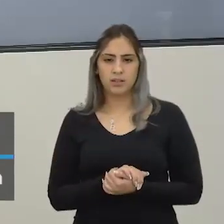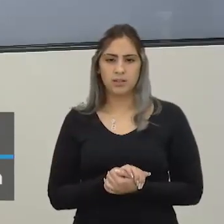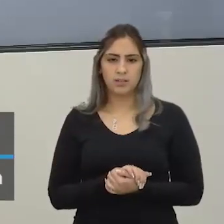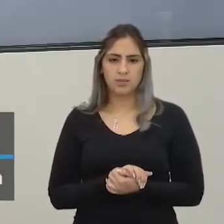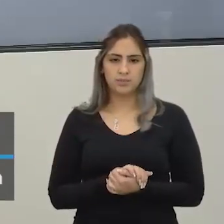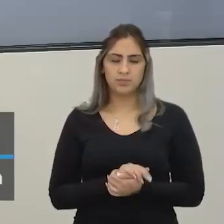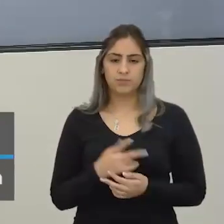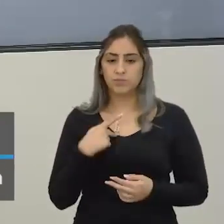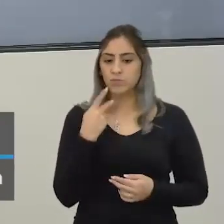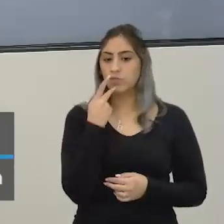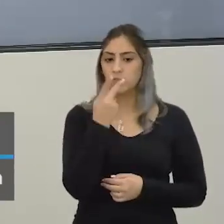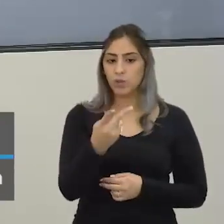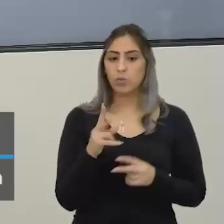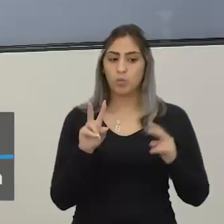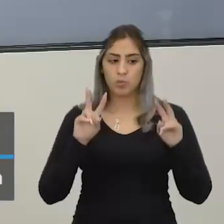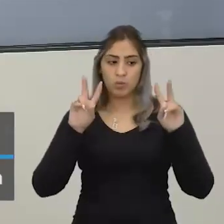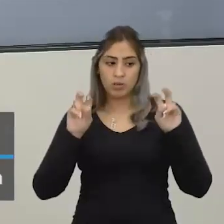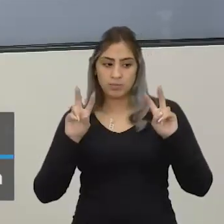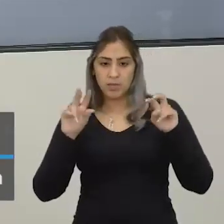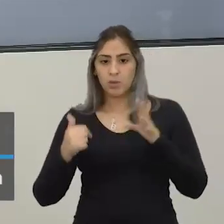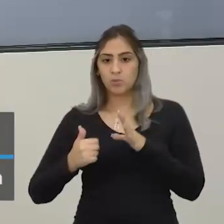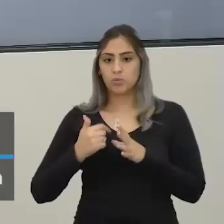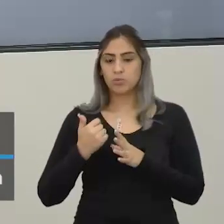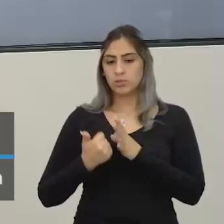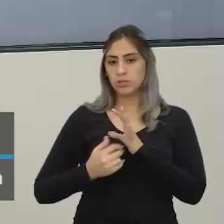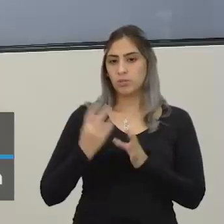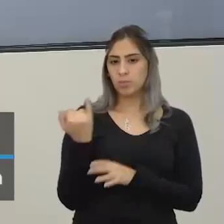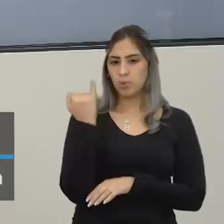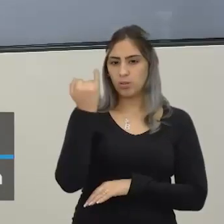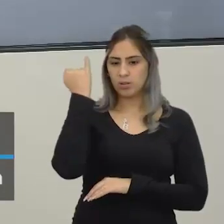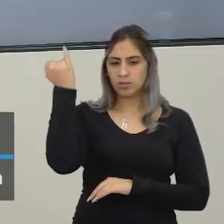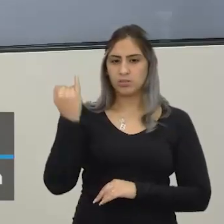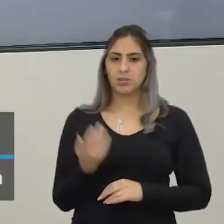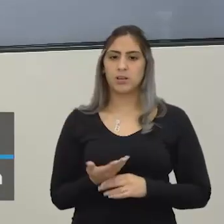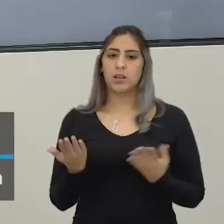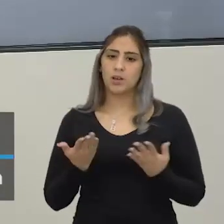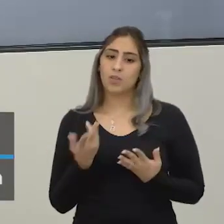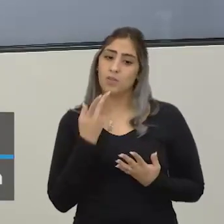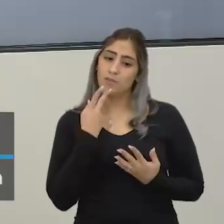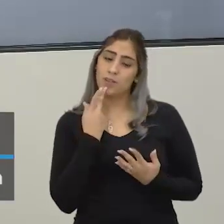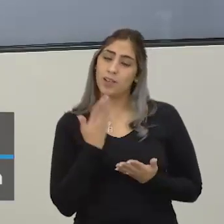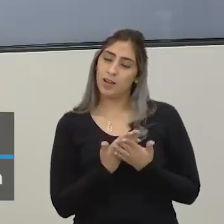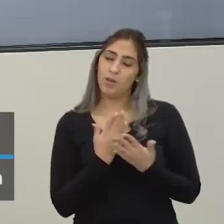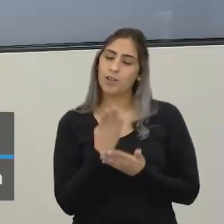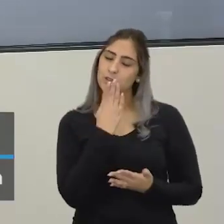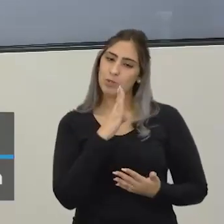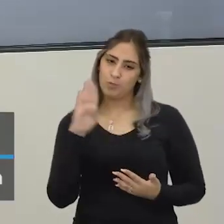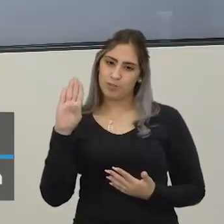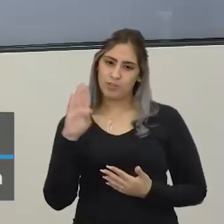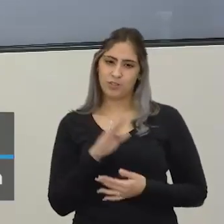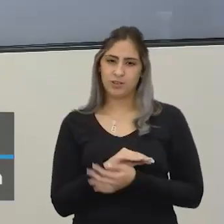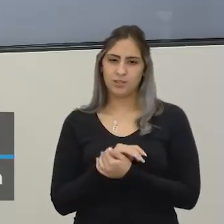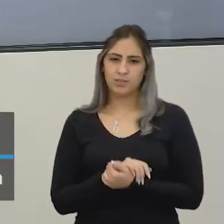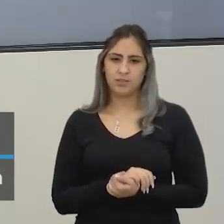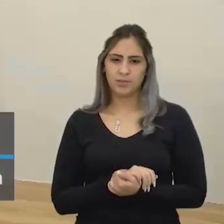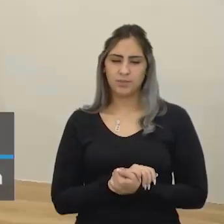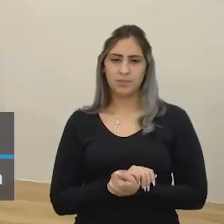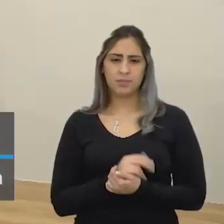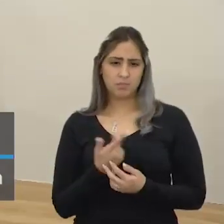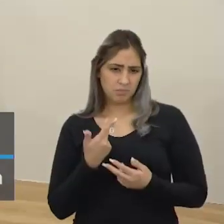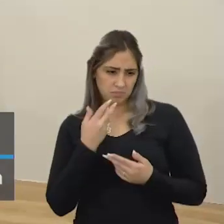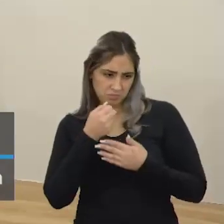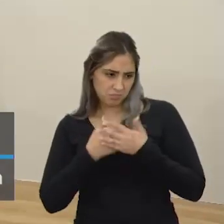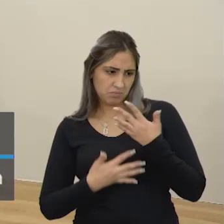importantes, né, já que Isso. eles já viram aí na aula de física, vamos retomar aí na aula de biologia, né? Mais